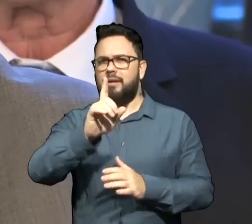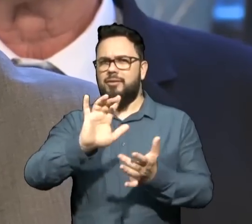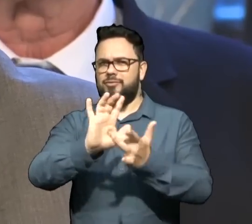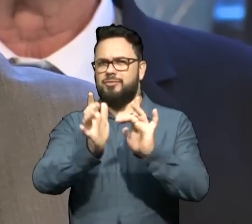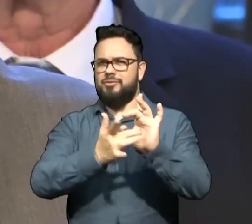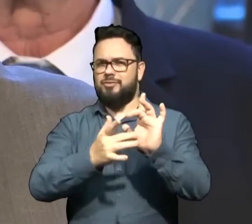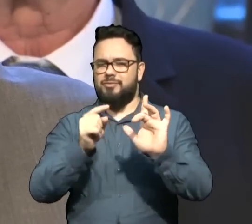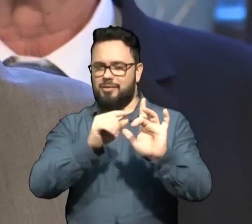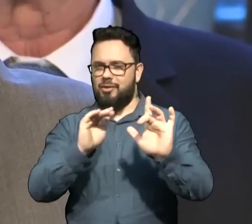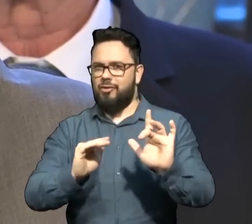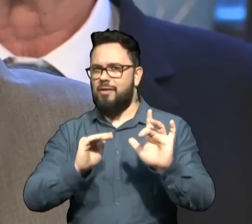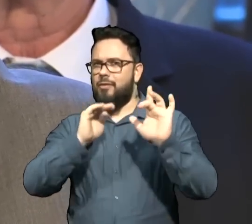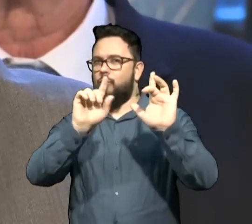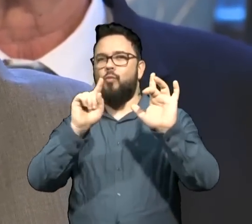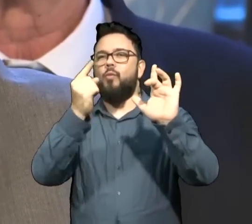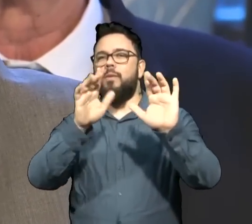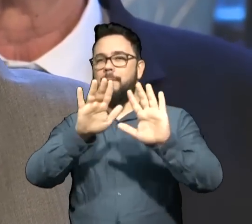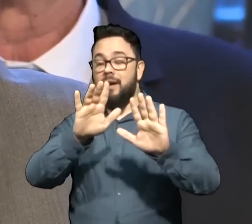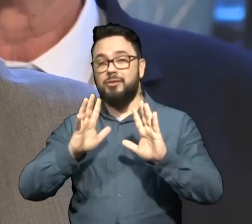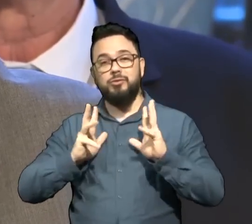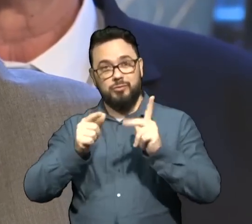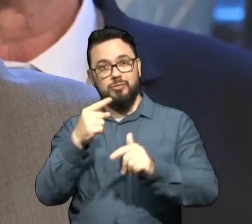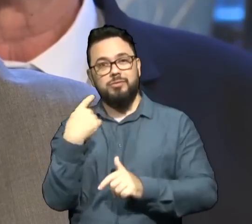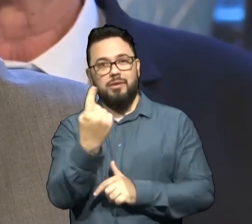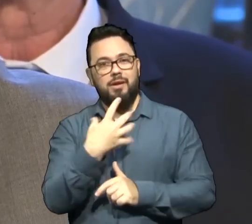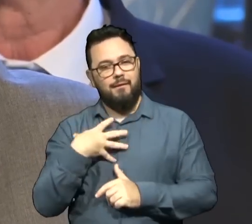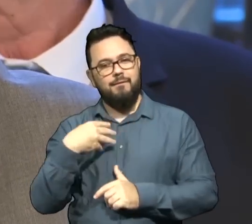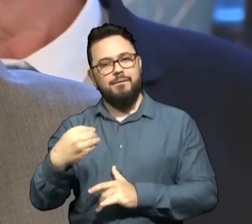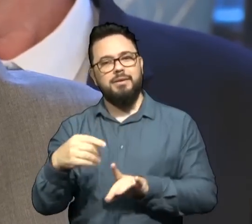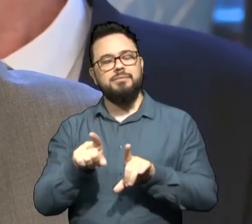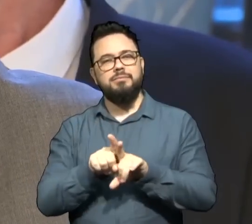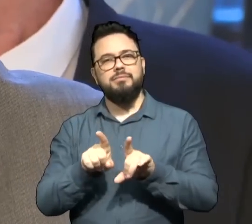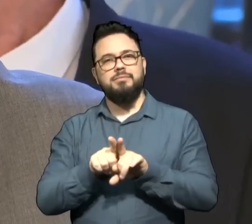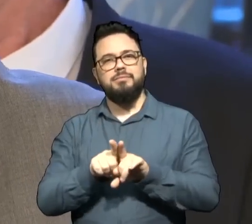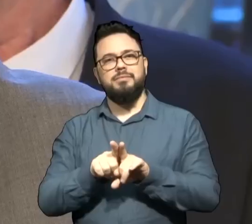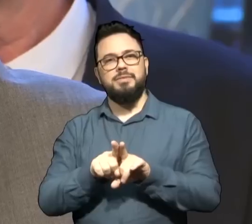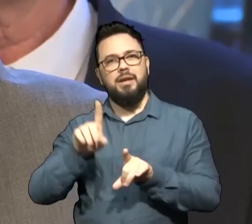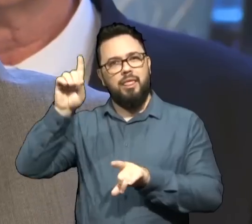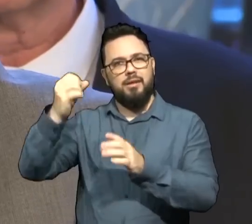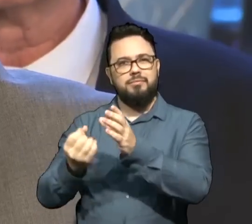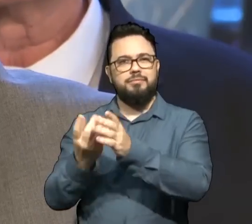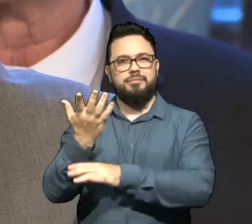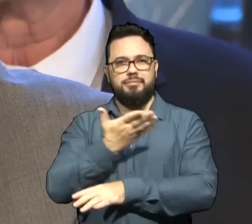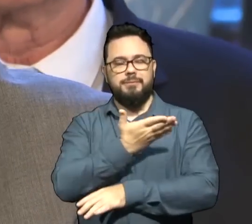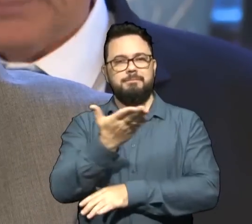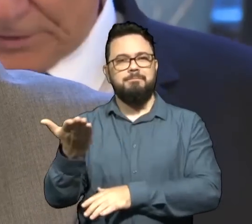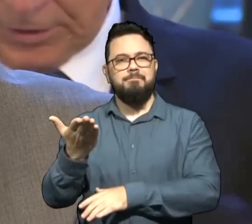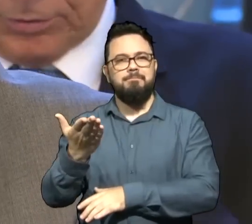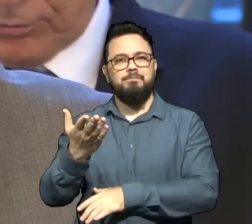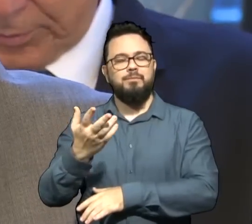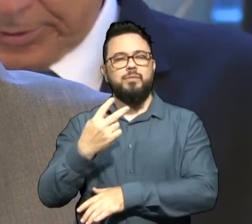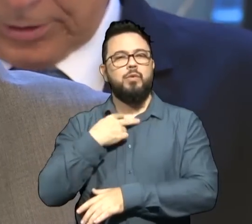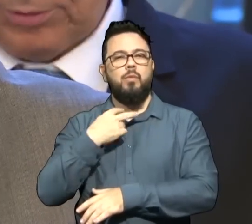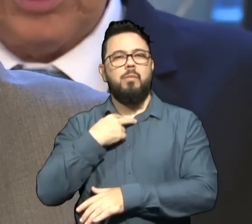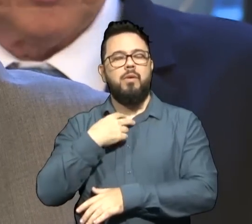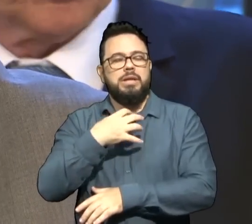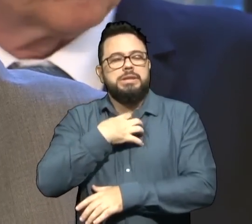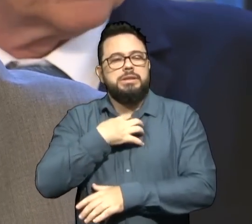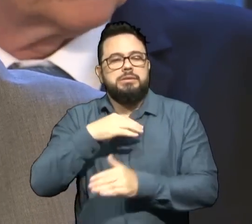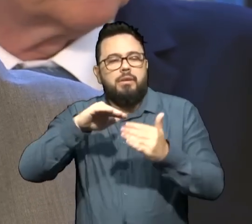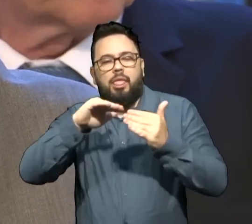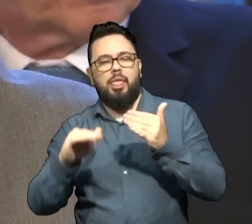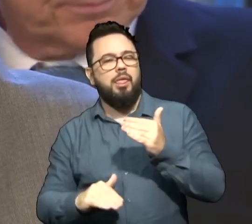esse cargo só ele tem mas de todos aqueles que foram criados você não pode se sentir menos do que o